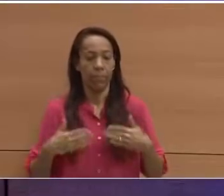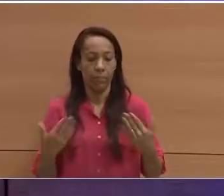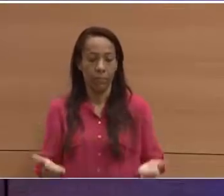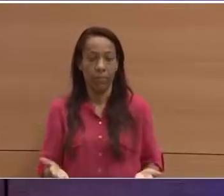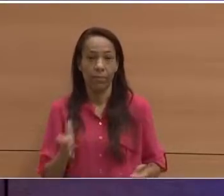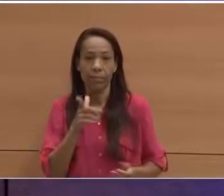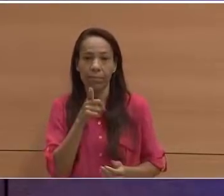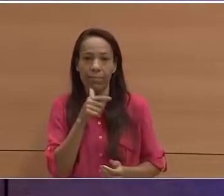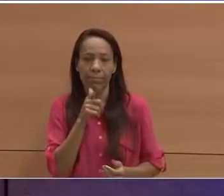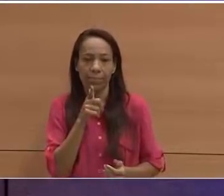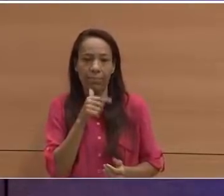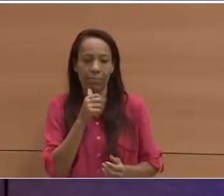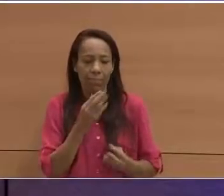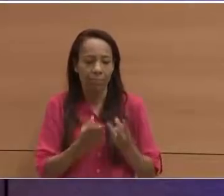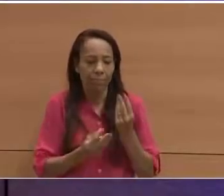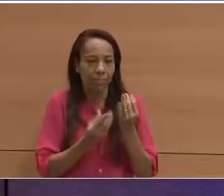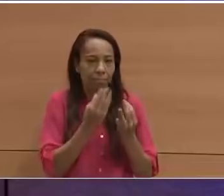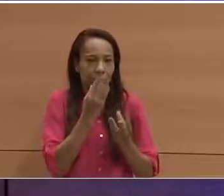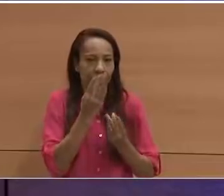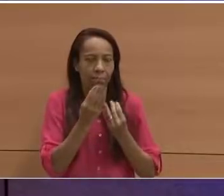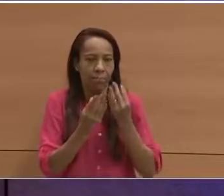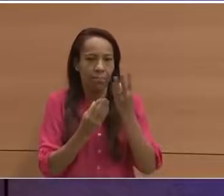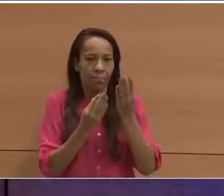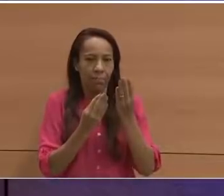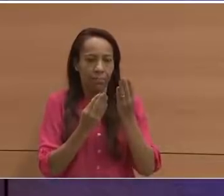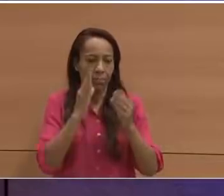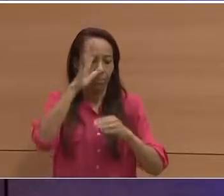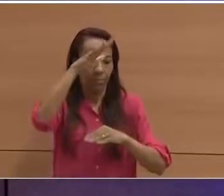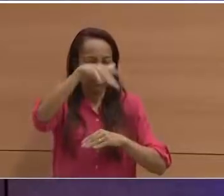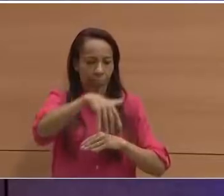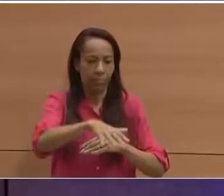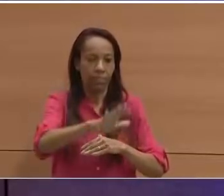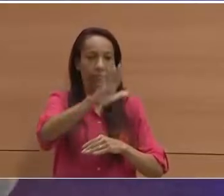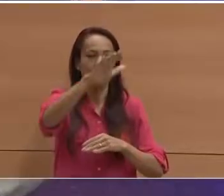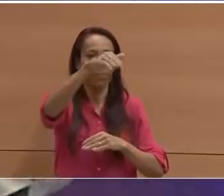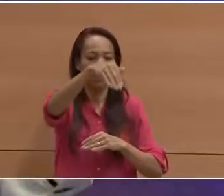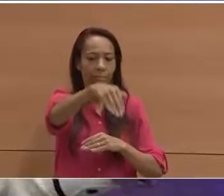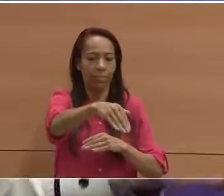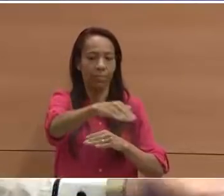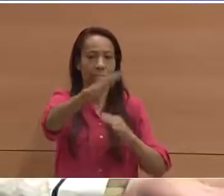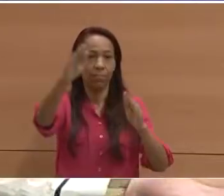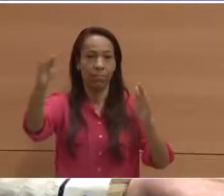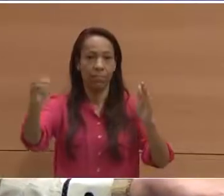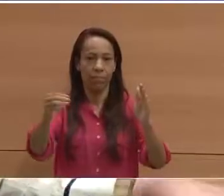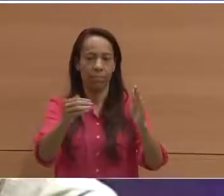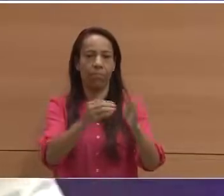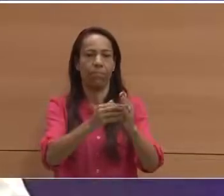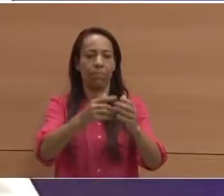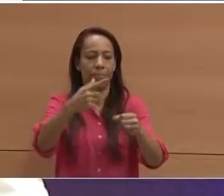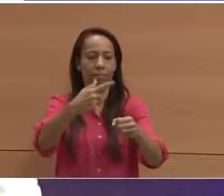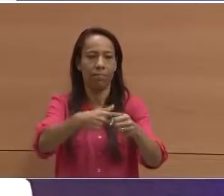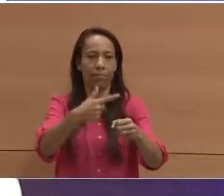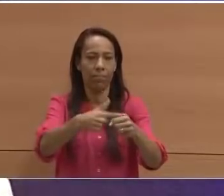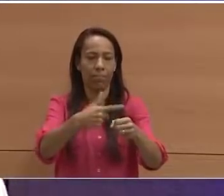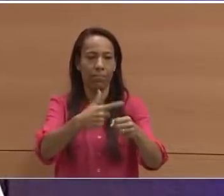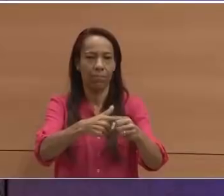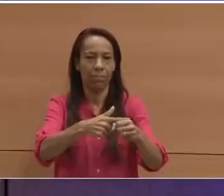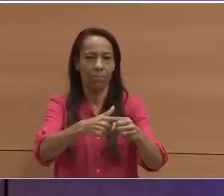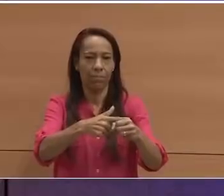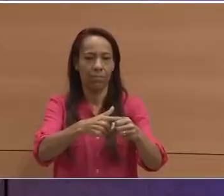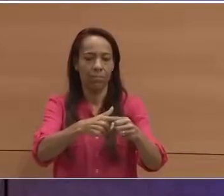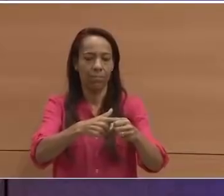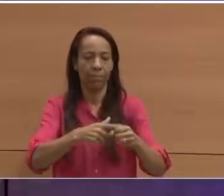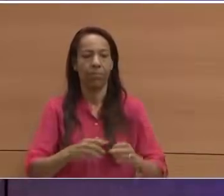saía de Hierápolis, mas chegava em Laodiceia já morna. É por isso aquela